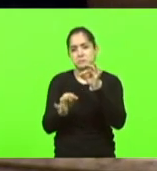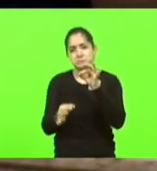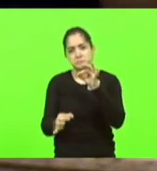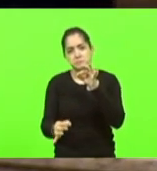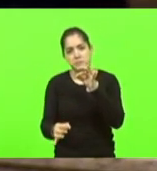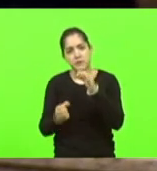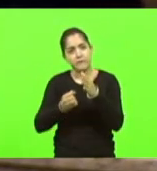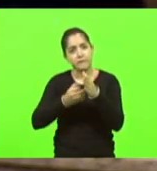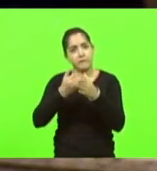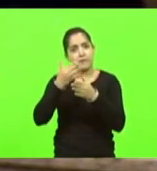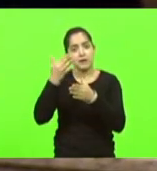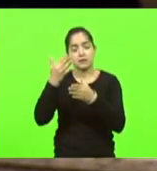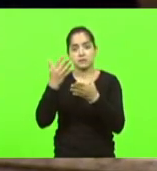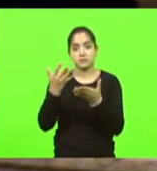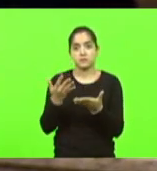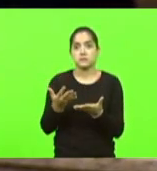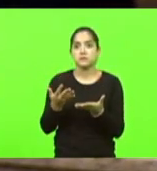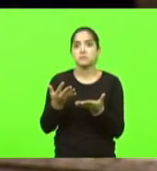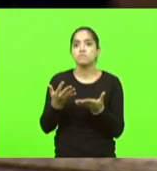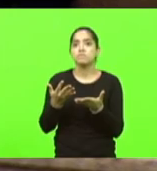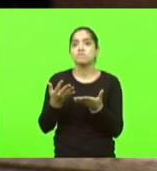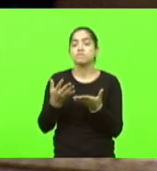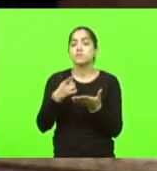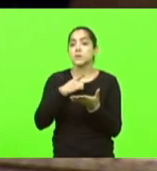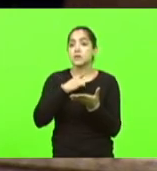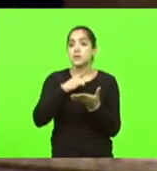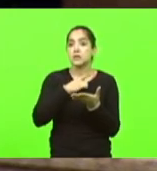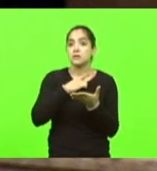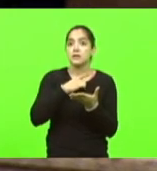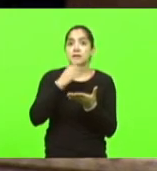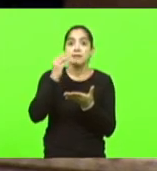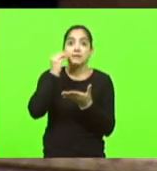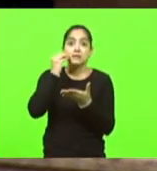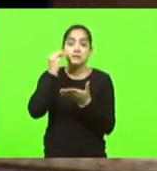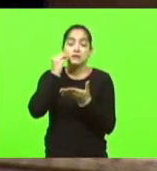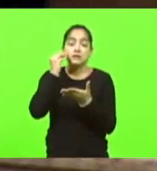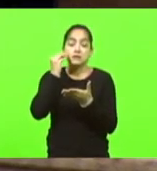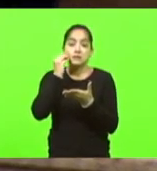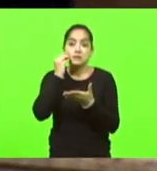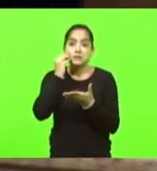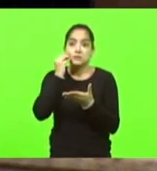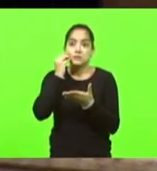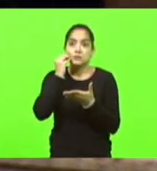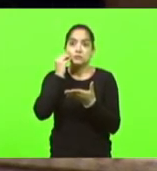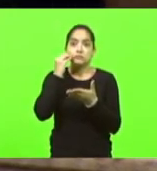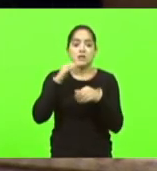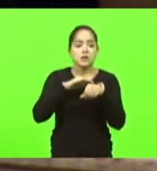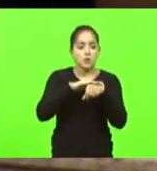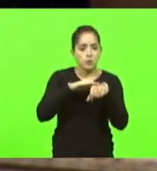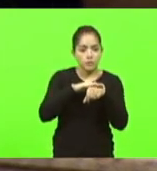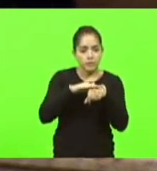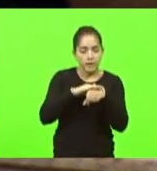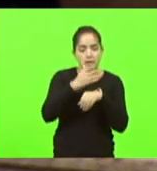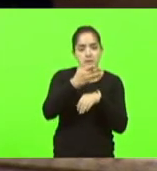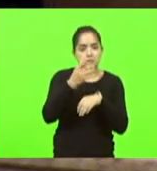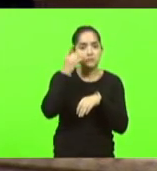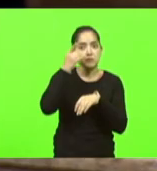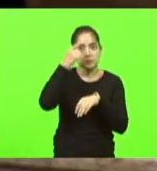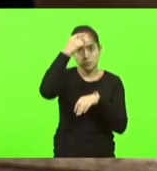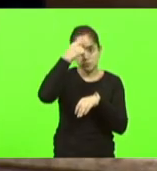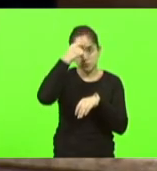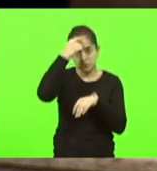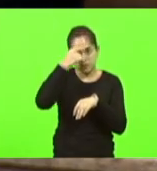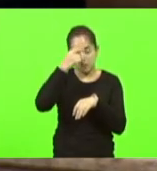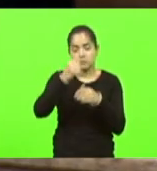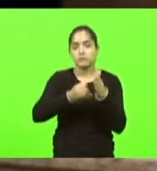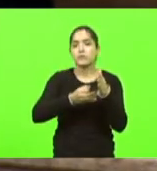várias tô tentando e assim em conversas com deputado Maurício várias